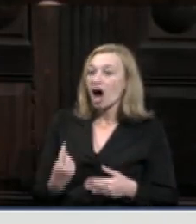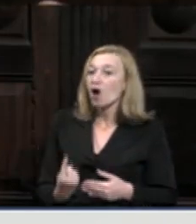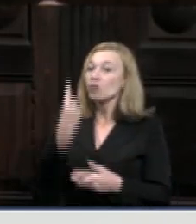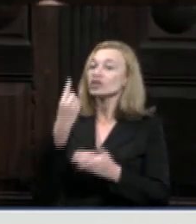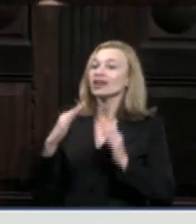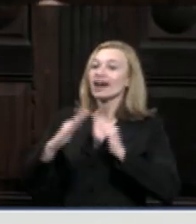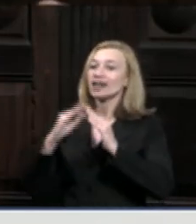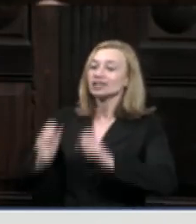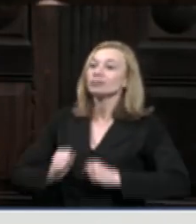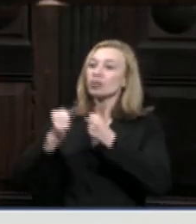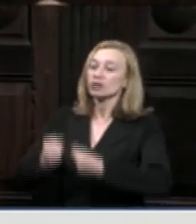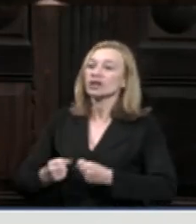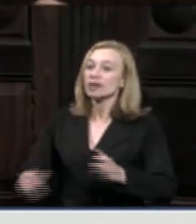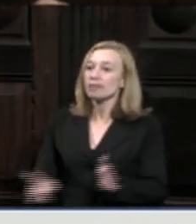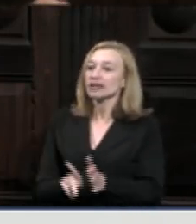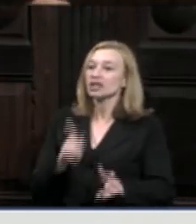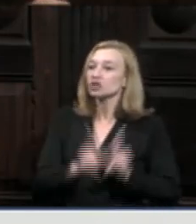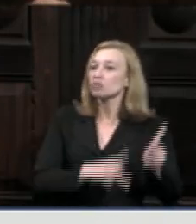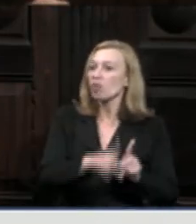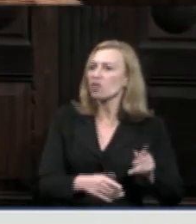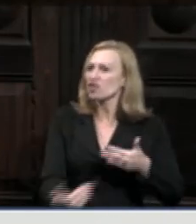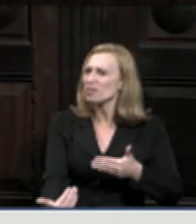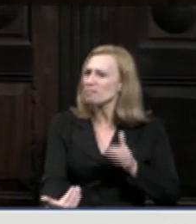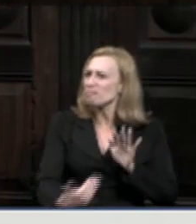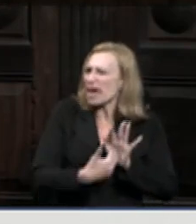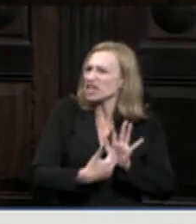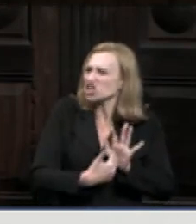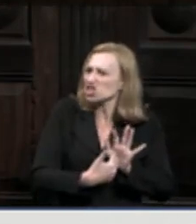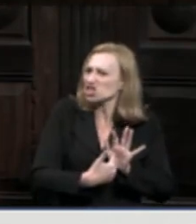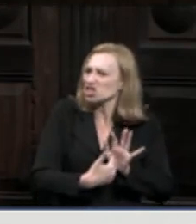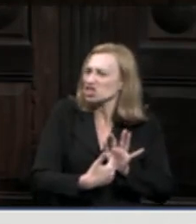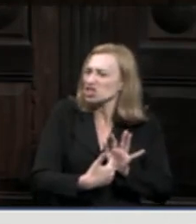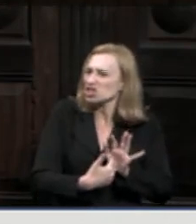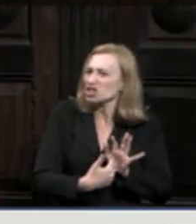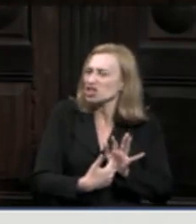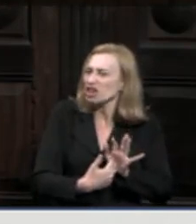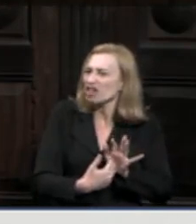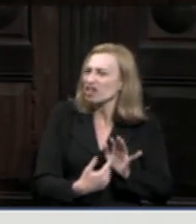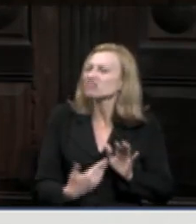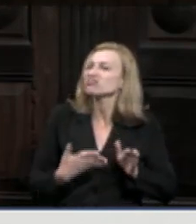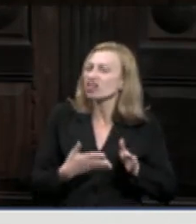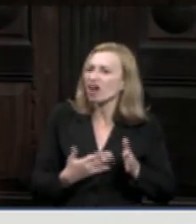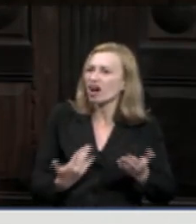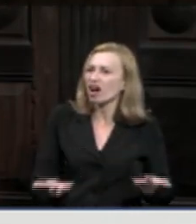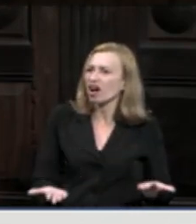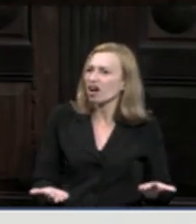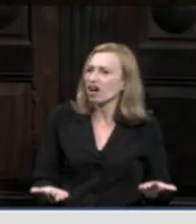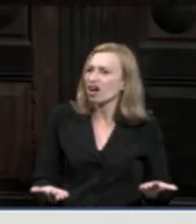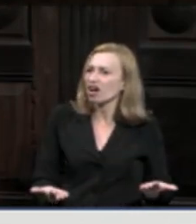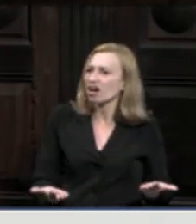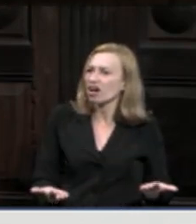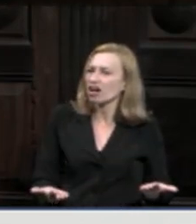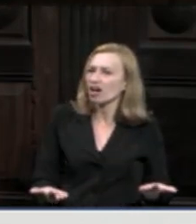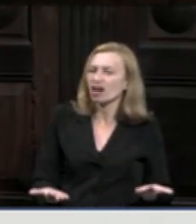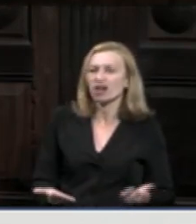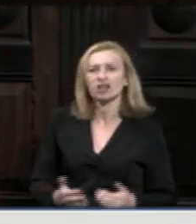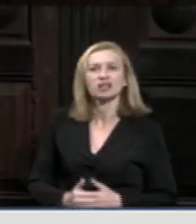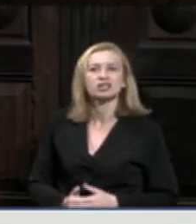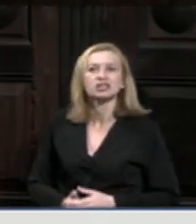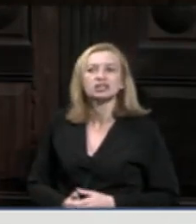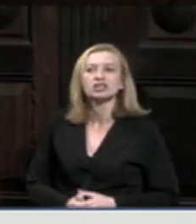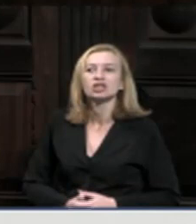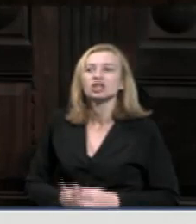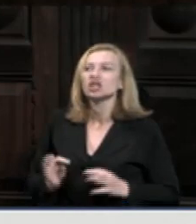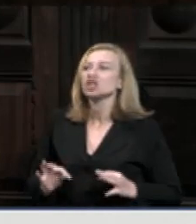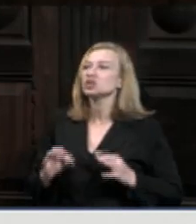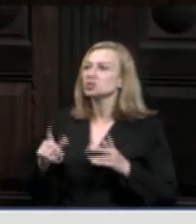casa. E quando isto acontece é porque o que está se fazendo aqui, no mínimo, trata-se de